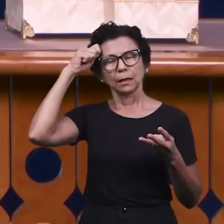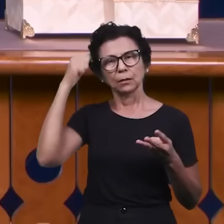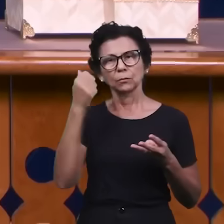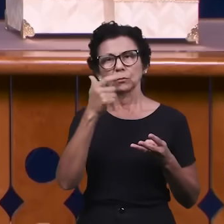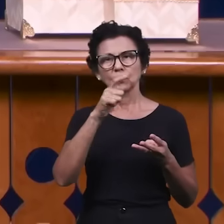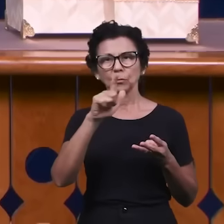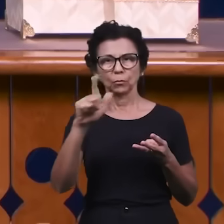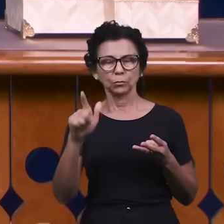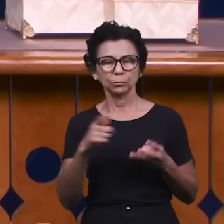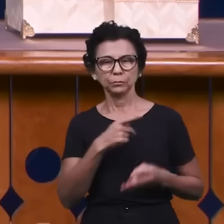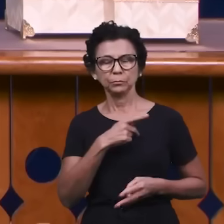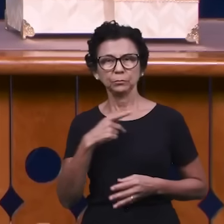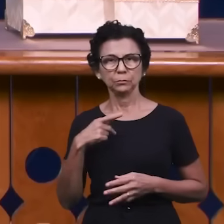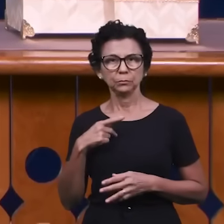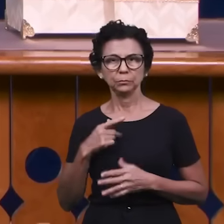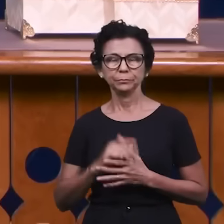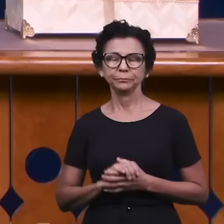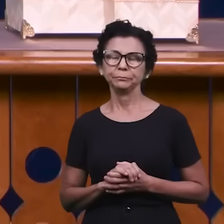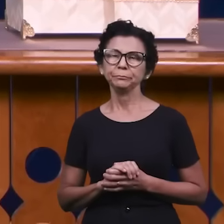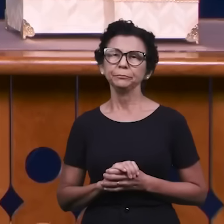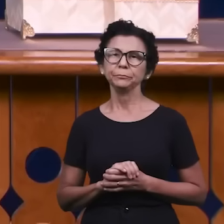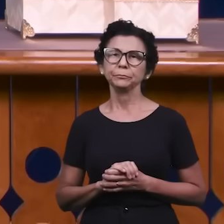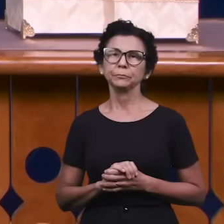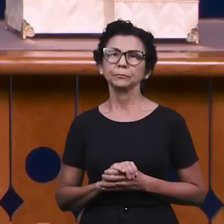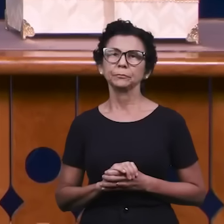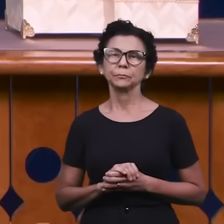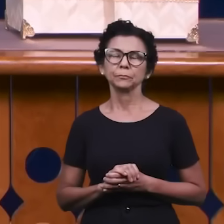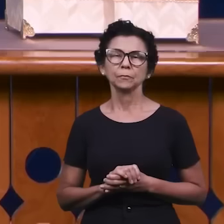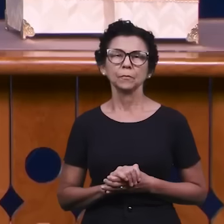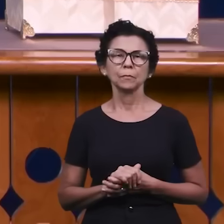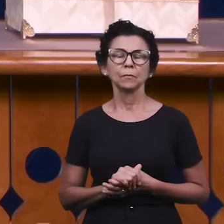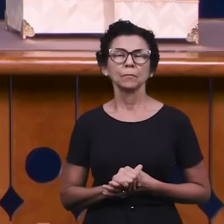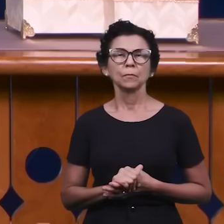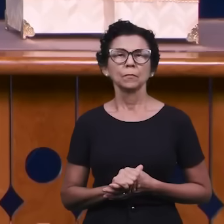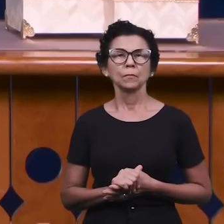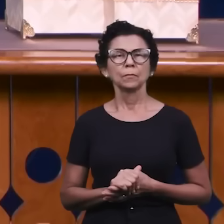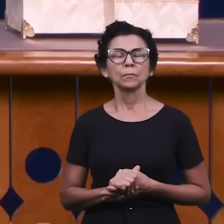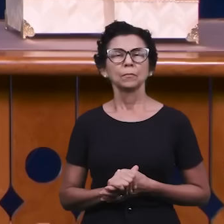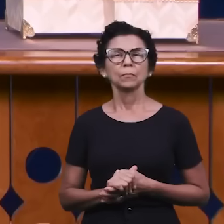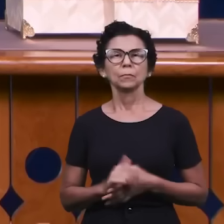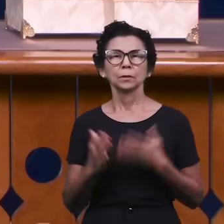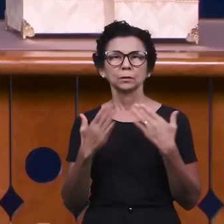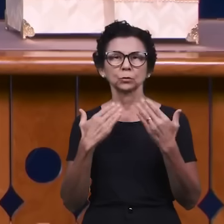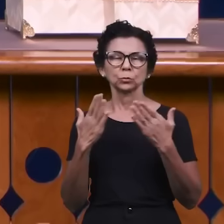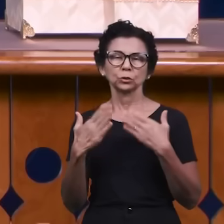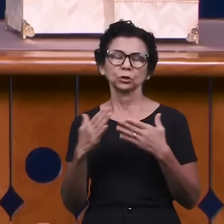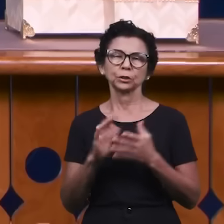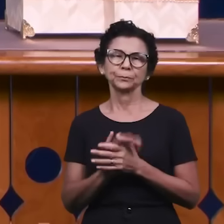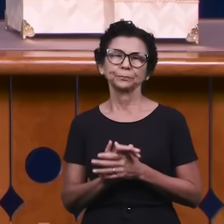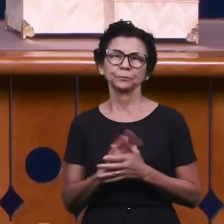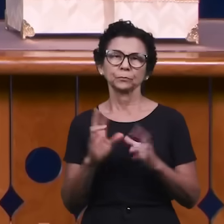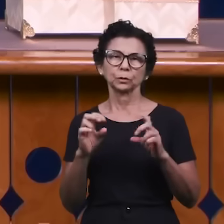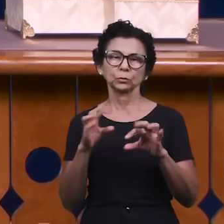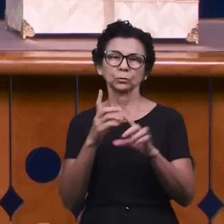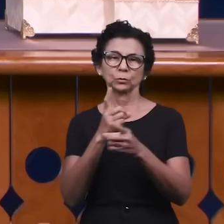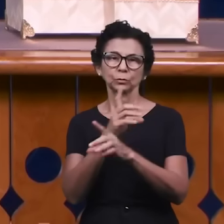outros pastores para discorrer sobre o assunto doutrinário deste